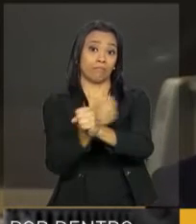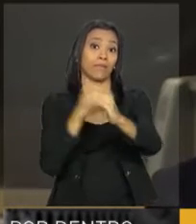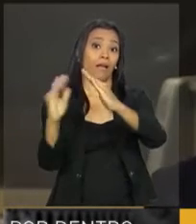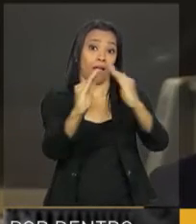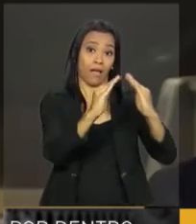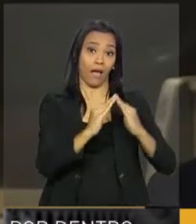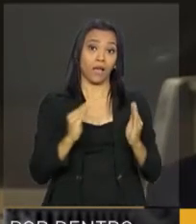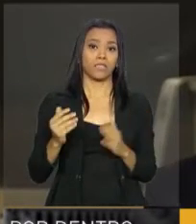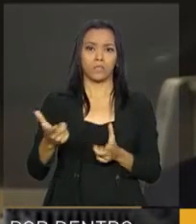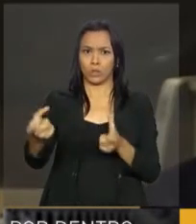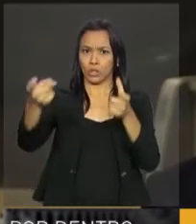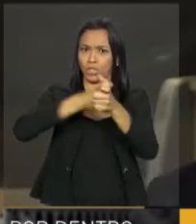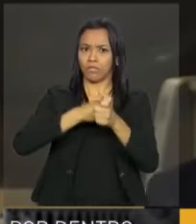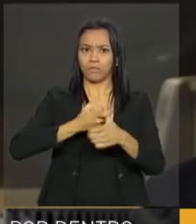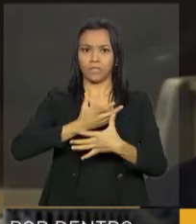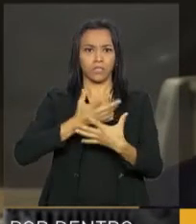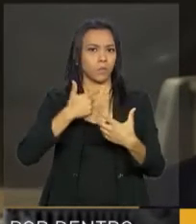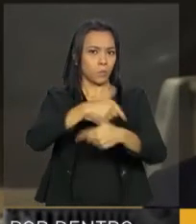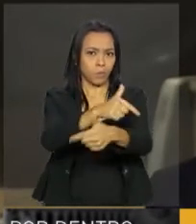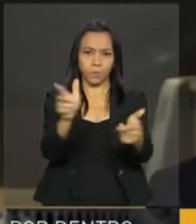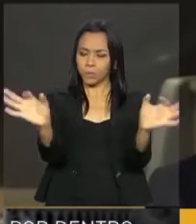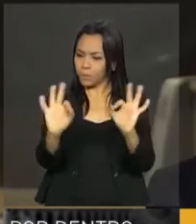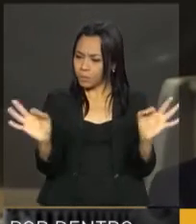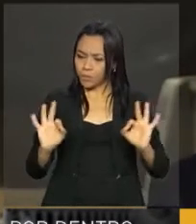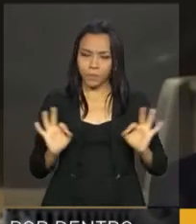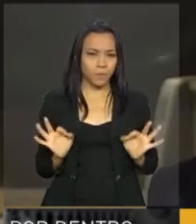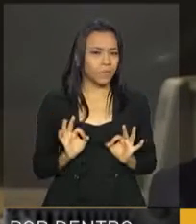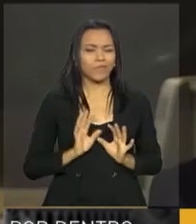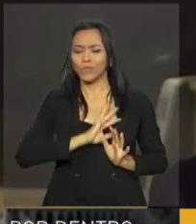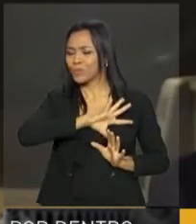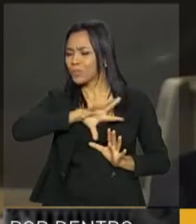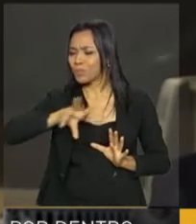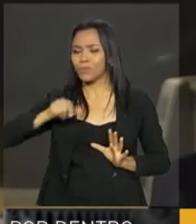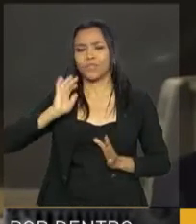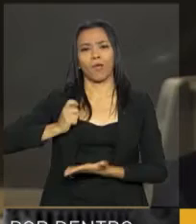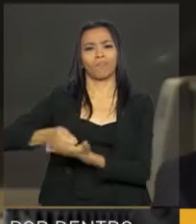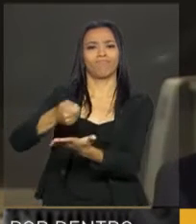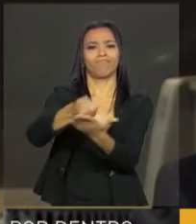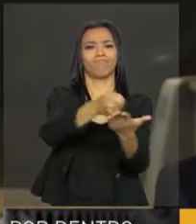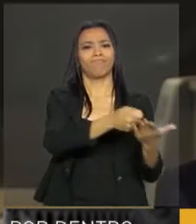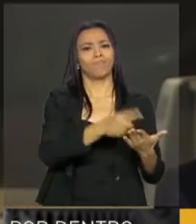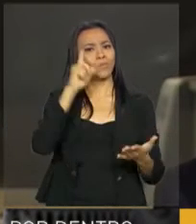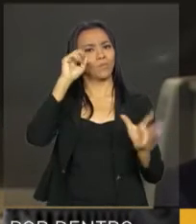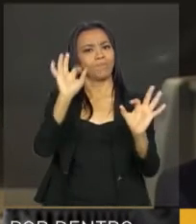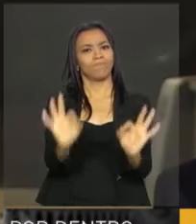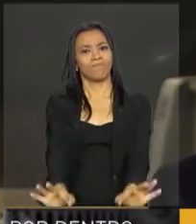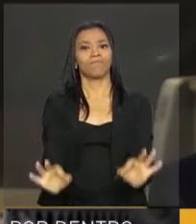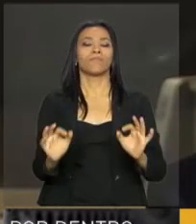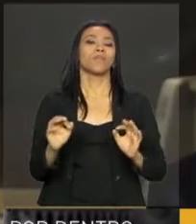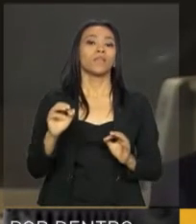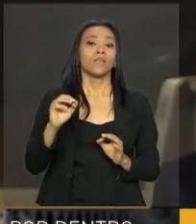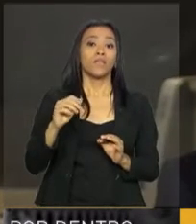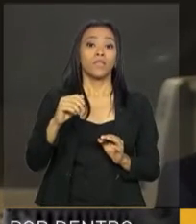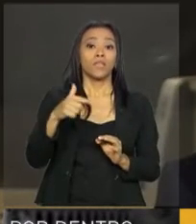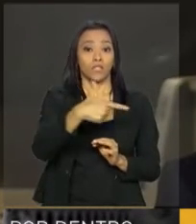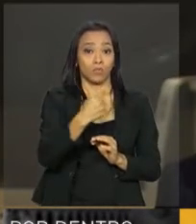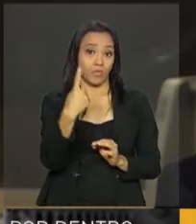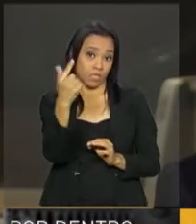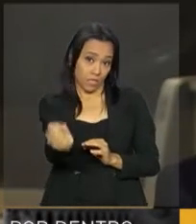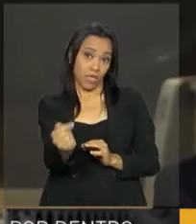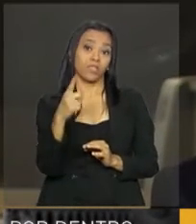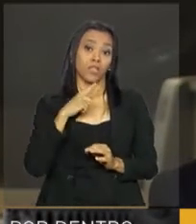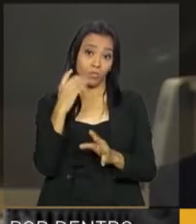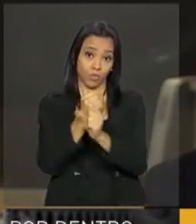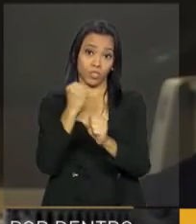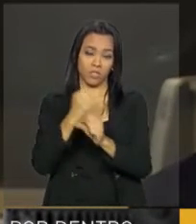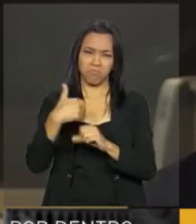devermos um único real, um único centavo a um construtor. Todos os pagamentos em dia. Em 2017, nós temos o orçamento